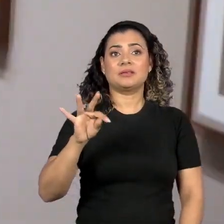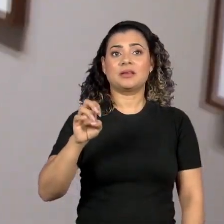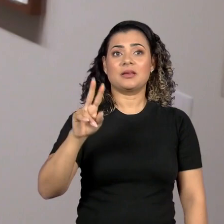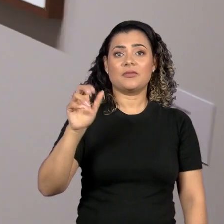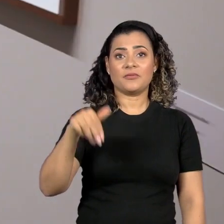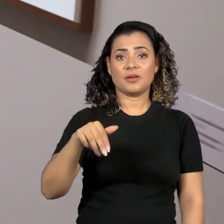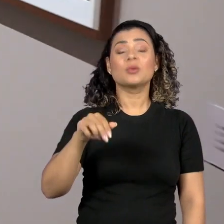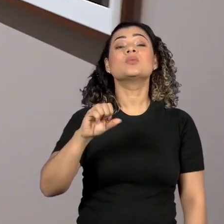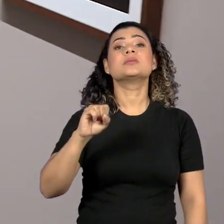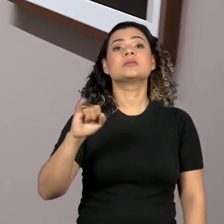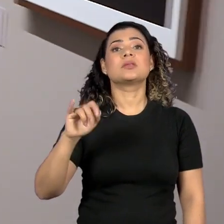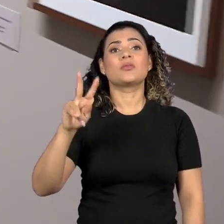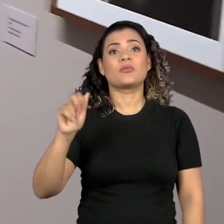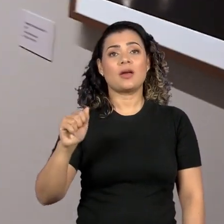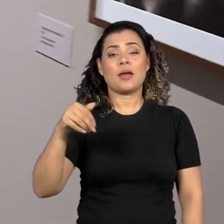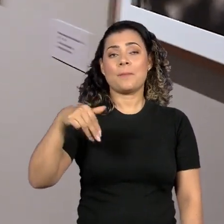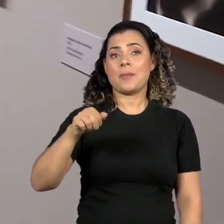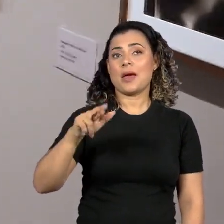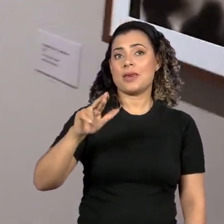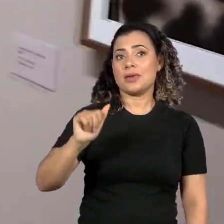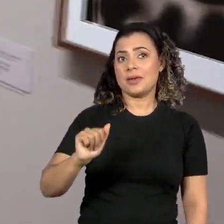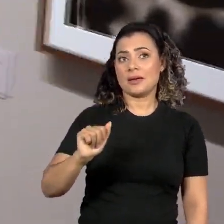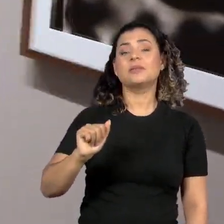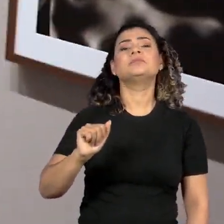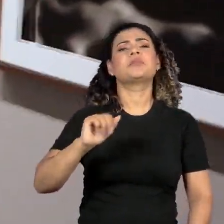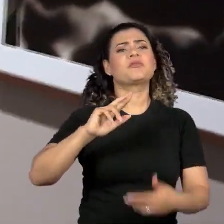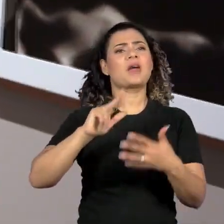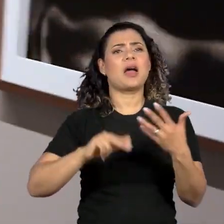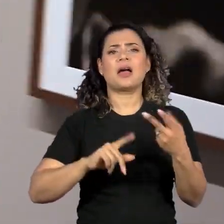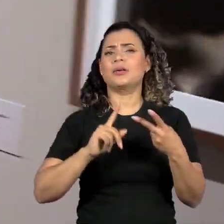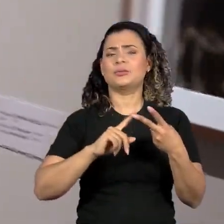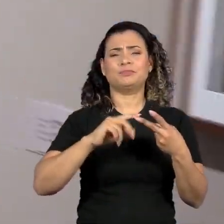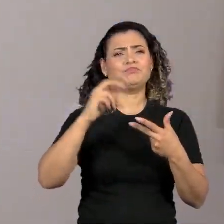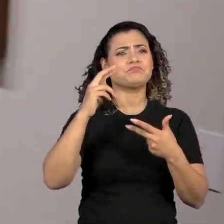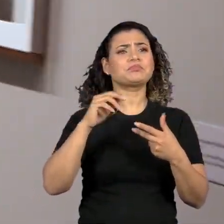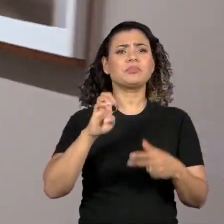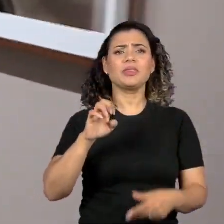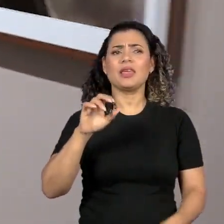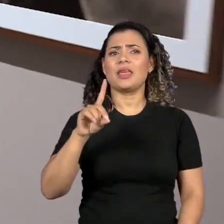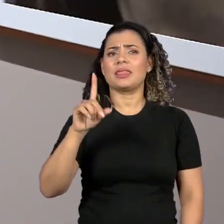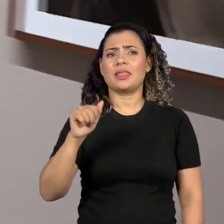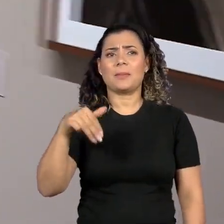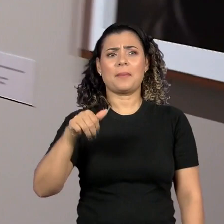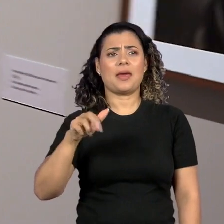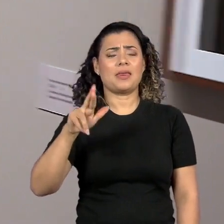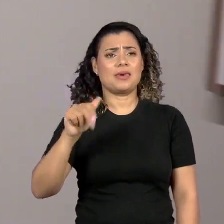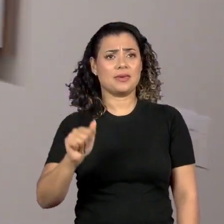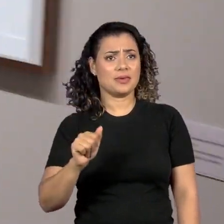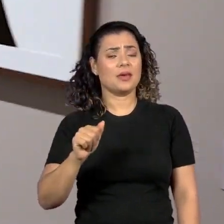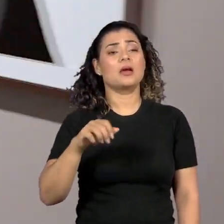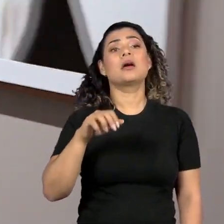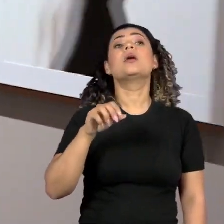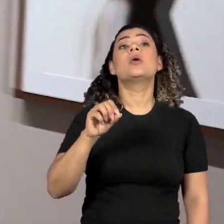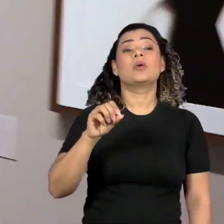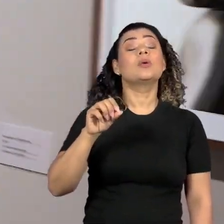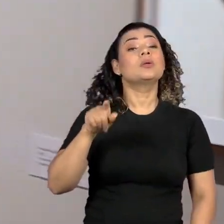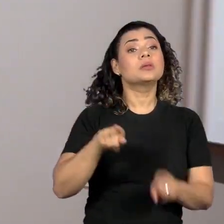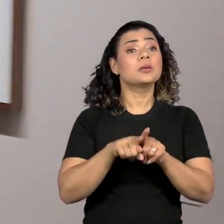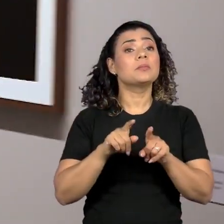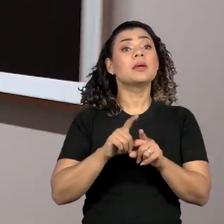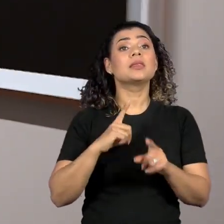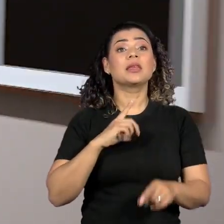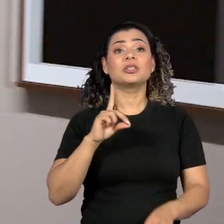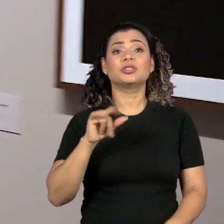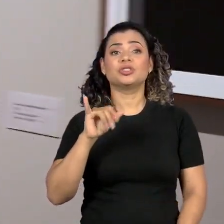Maria Auxiliadora, Heitor dos Prazeres, Ieda Maria, Rubem Valentim, Mestre